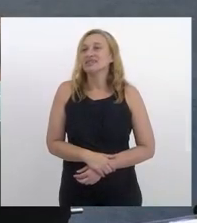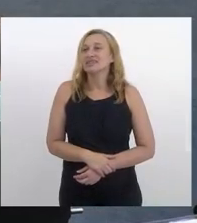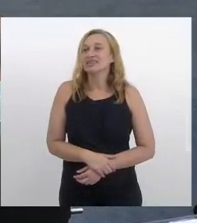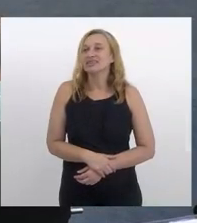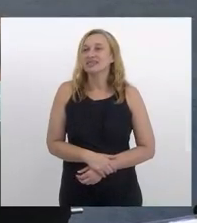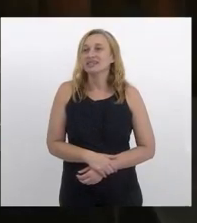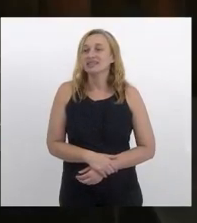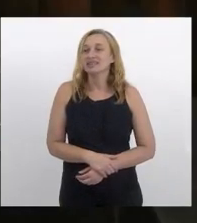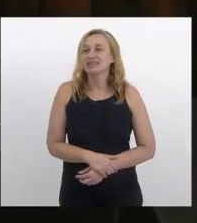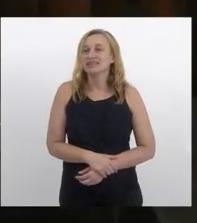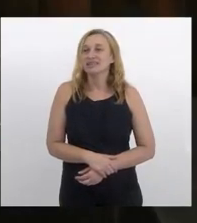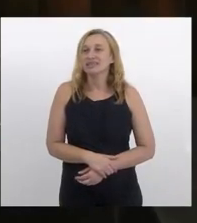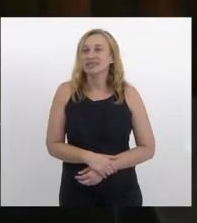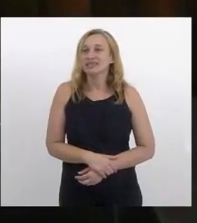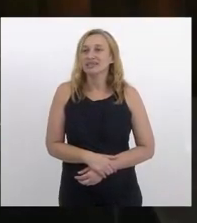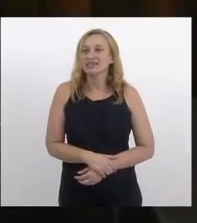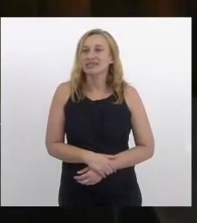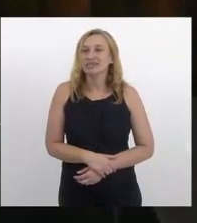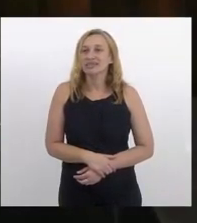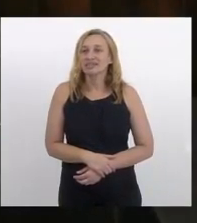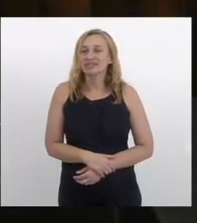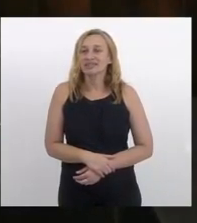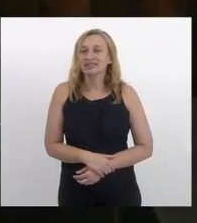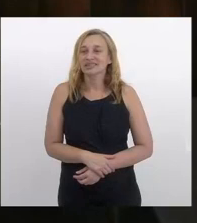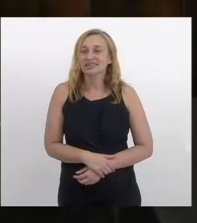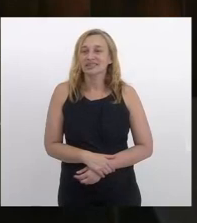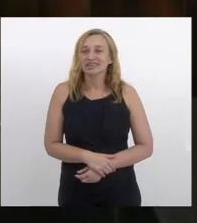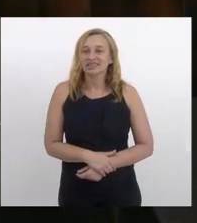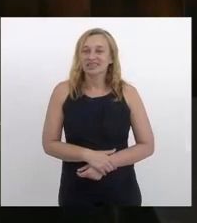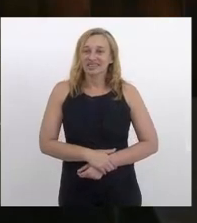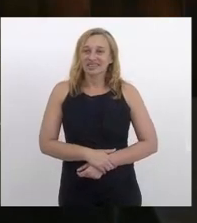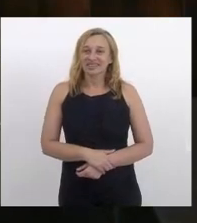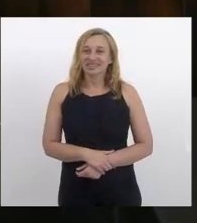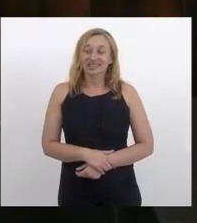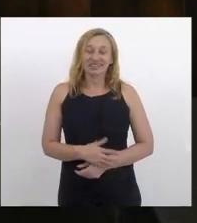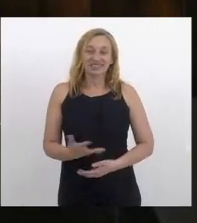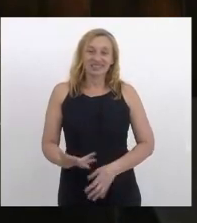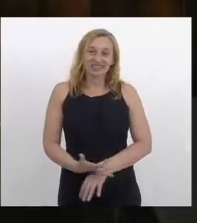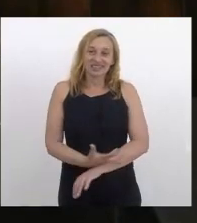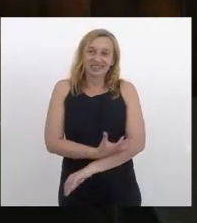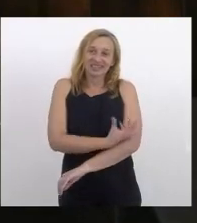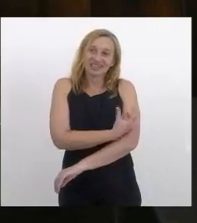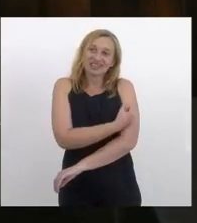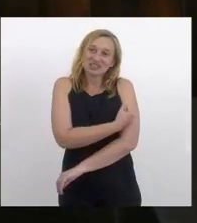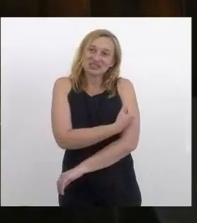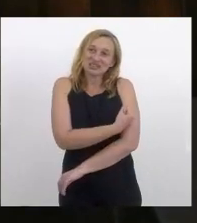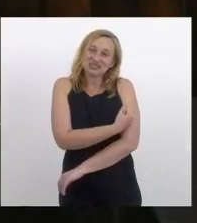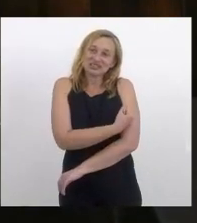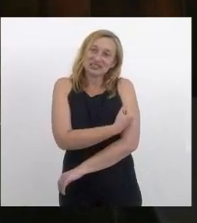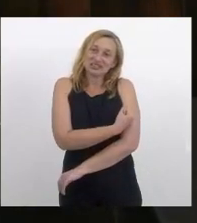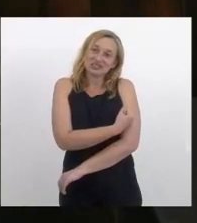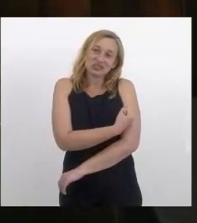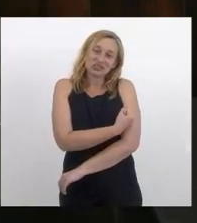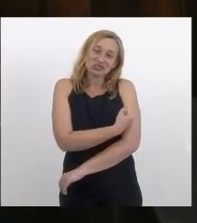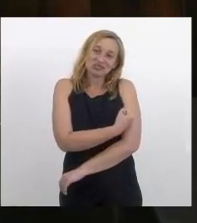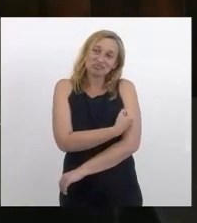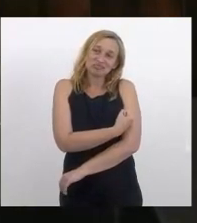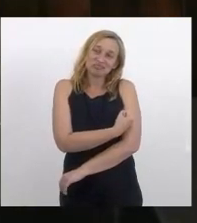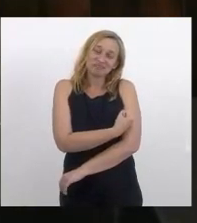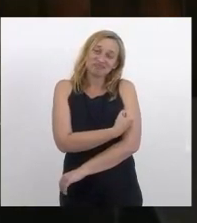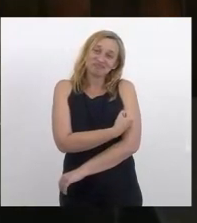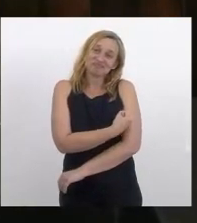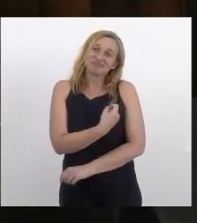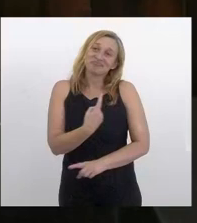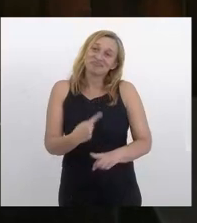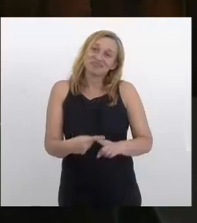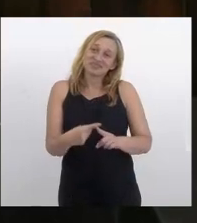Receber essa medalha hoje de Dona Arani foi uma emoção que eu vou levar para o resto da minha vida. Porque